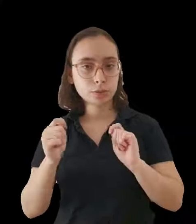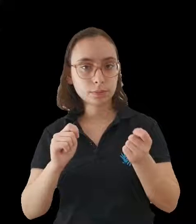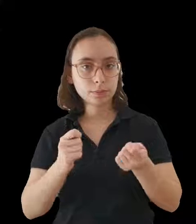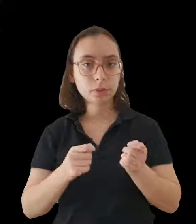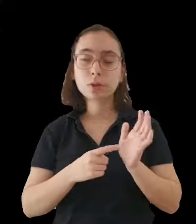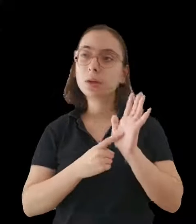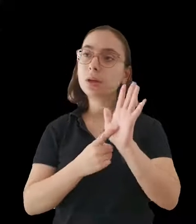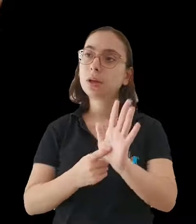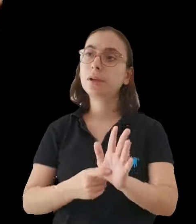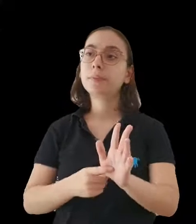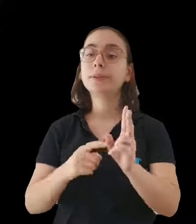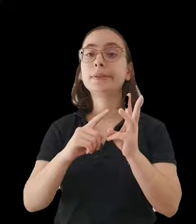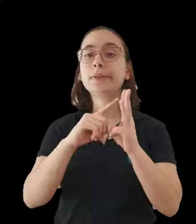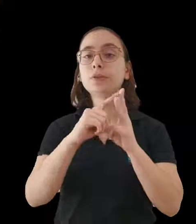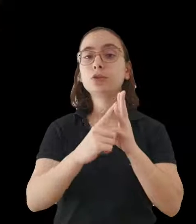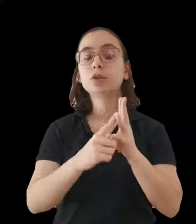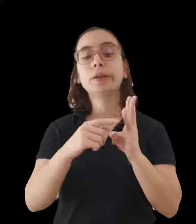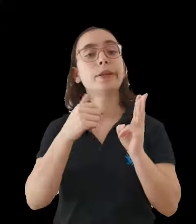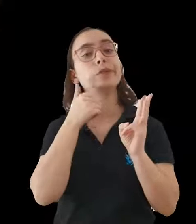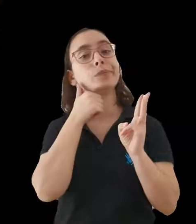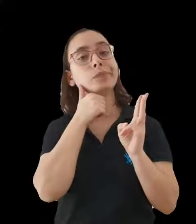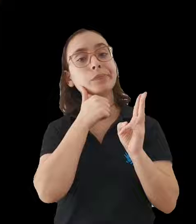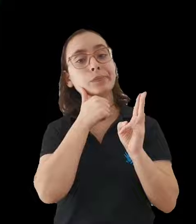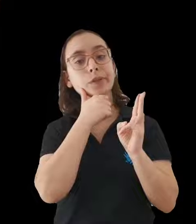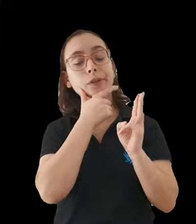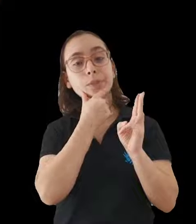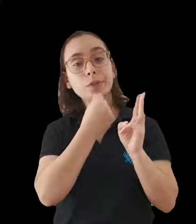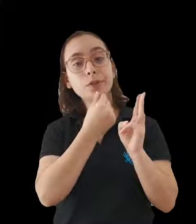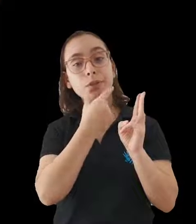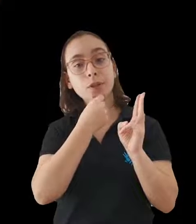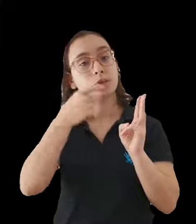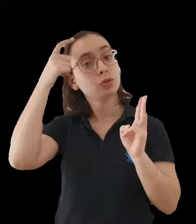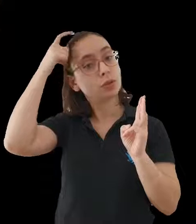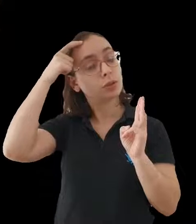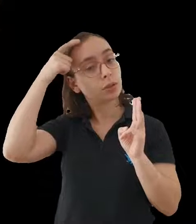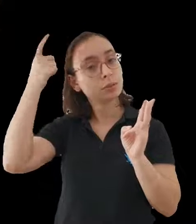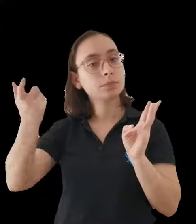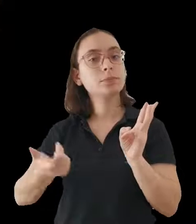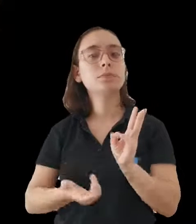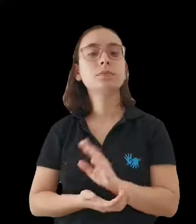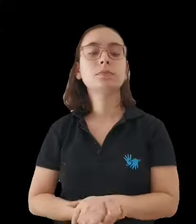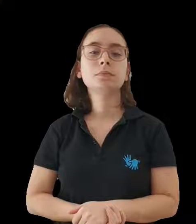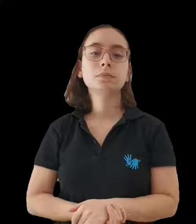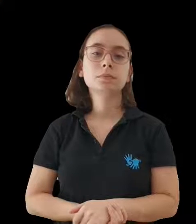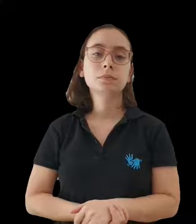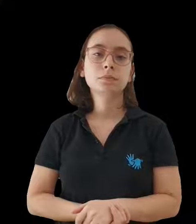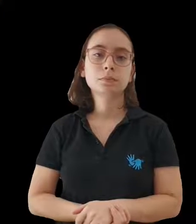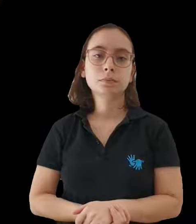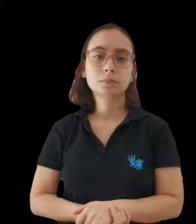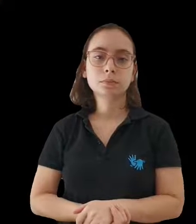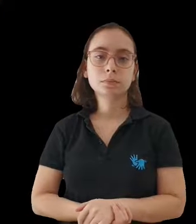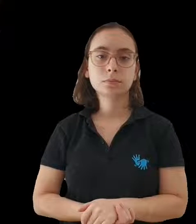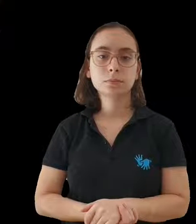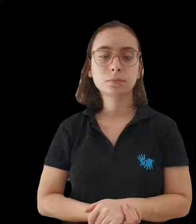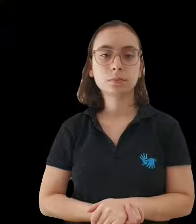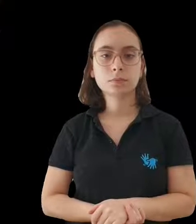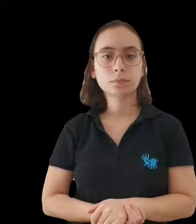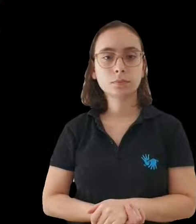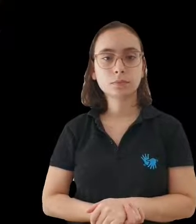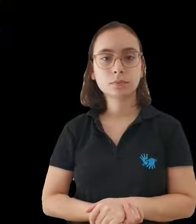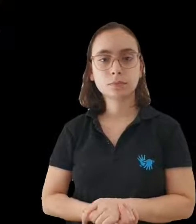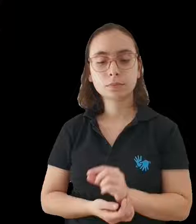três príncipes. Alguém quer cantar aí? Pode tentar apresentar. Pega o